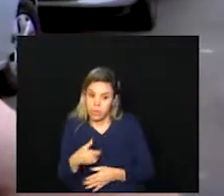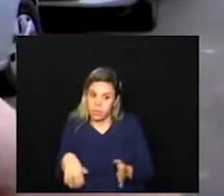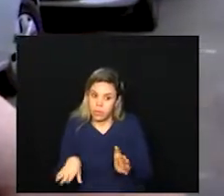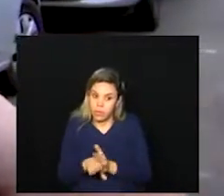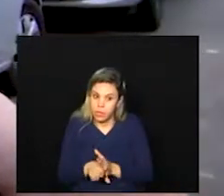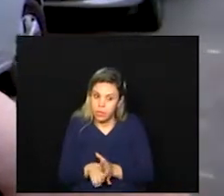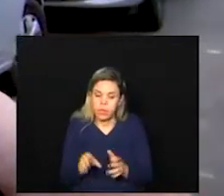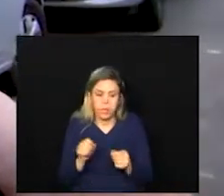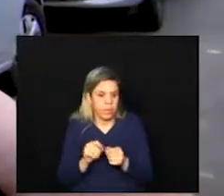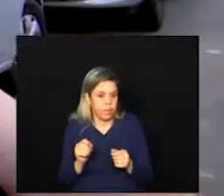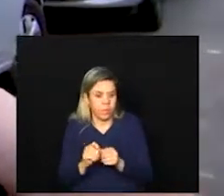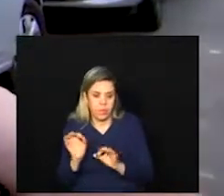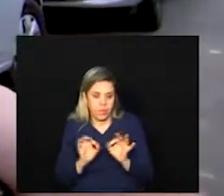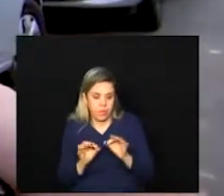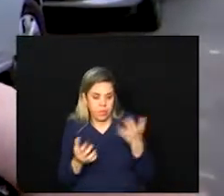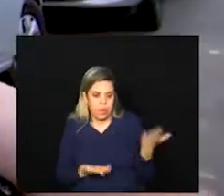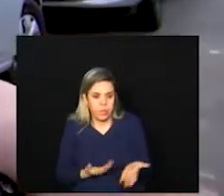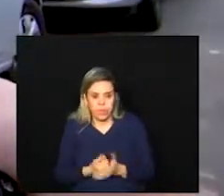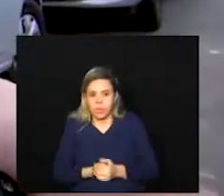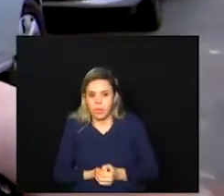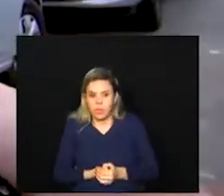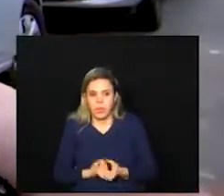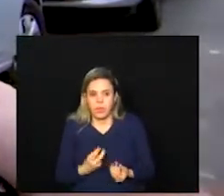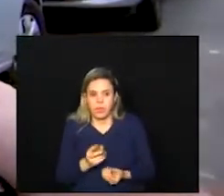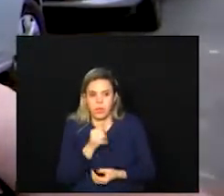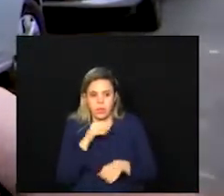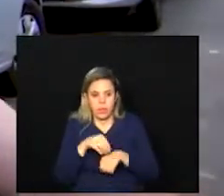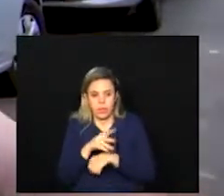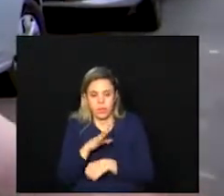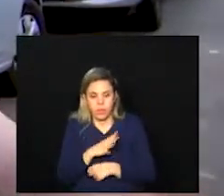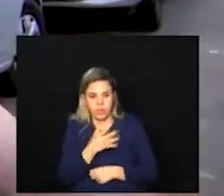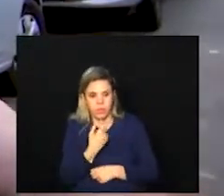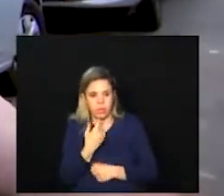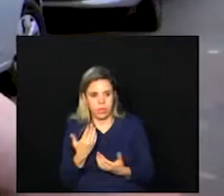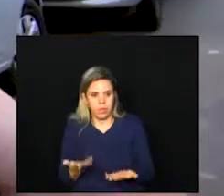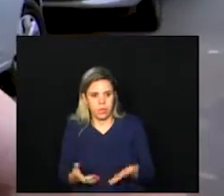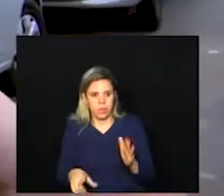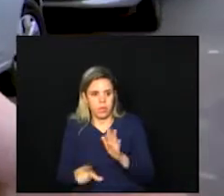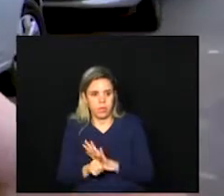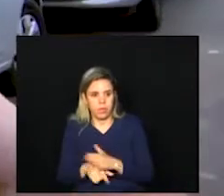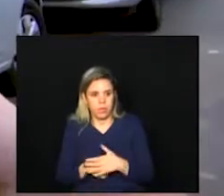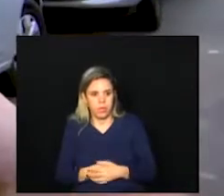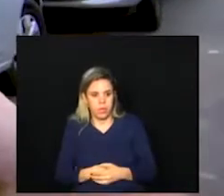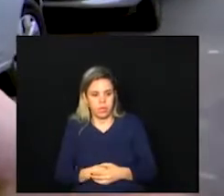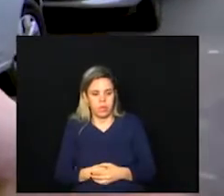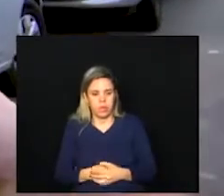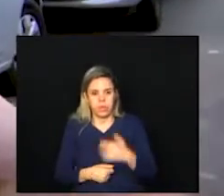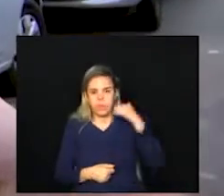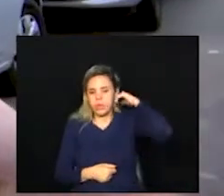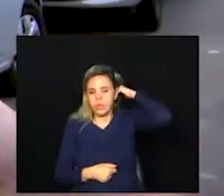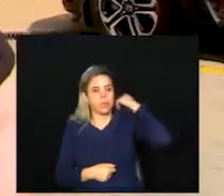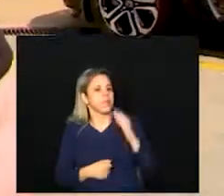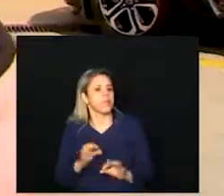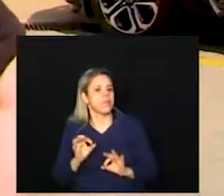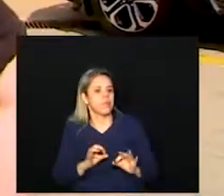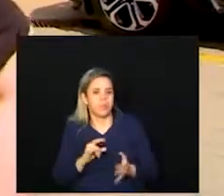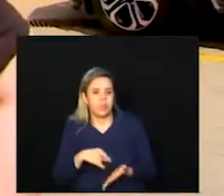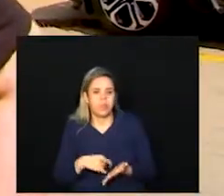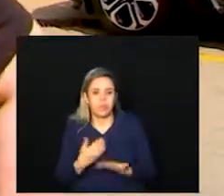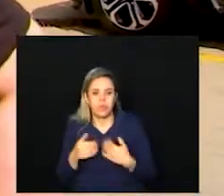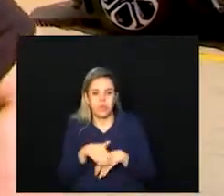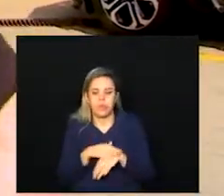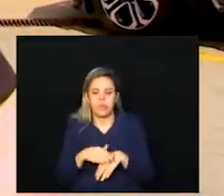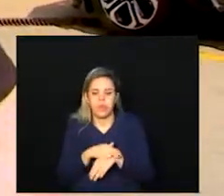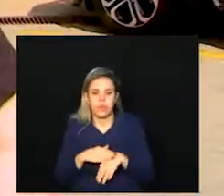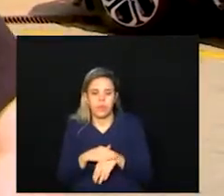venha a fazer essa regularização para darmos exemplo para a cidade. A Casa de Leis é totalmente regularizada. Conversamos